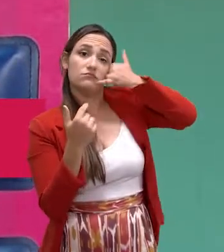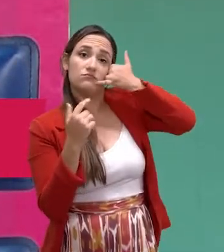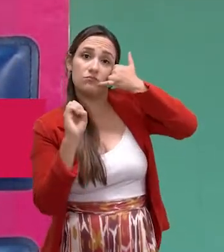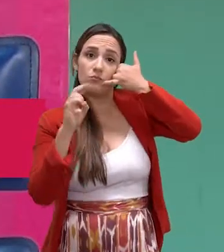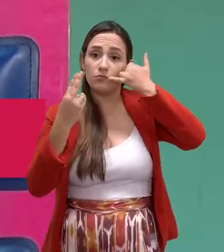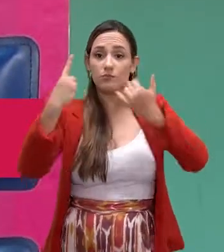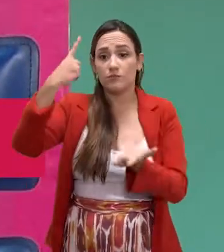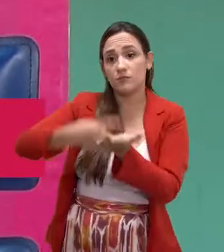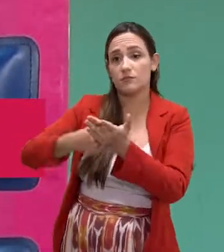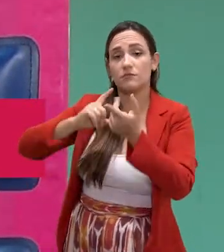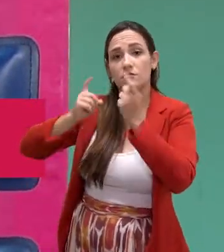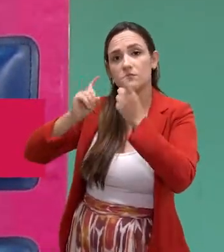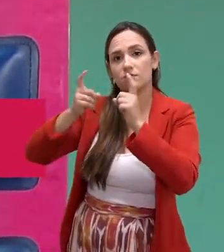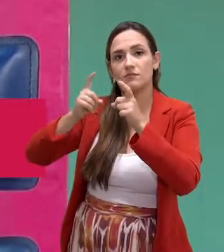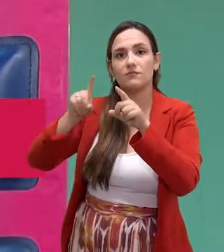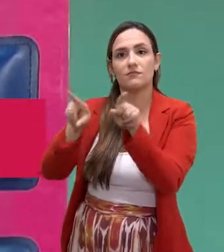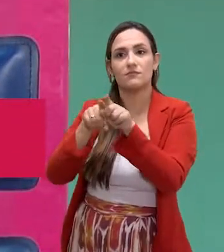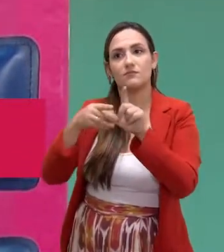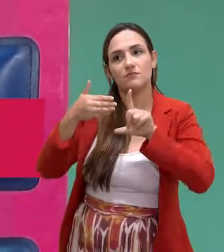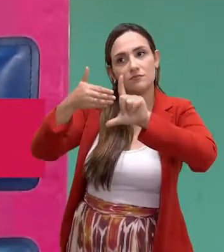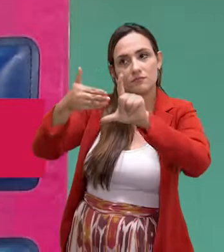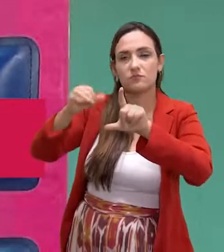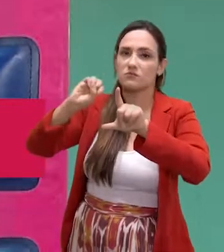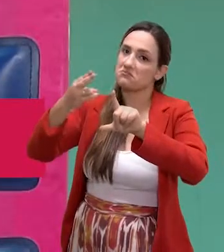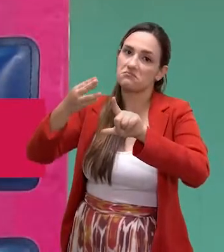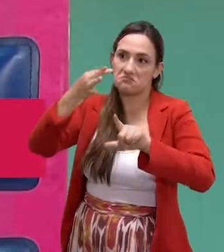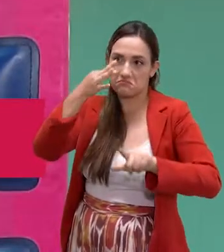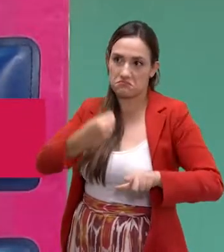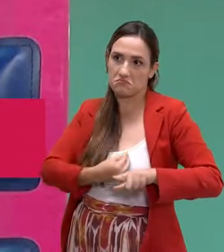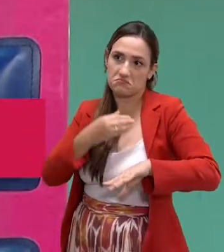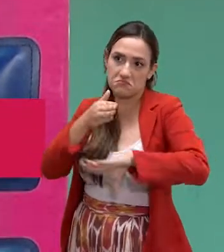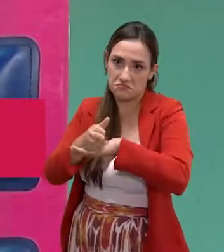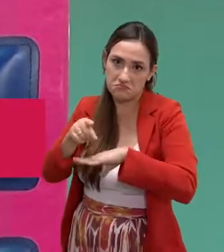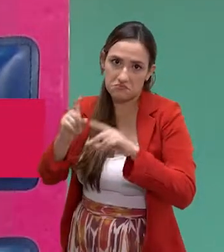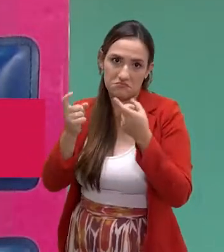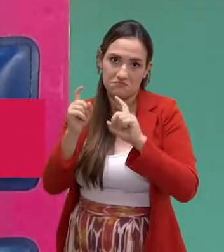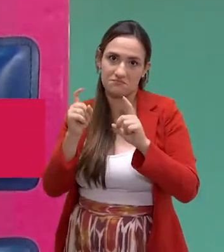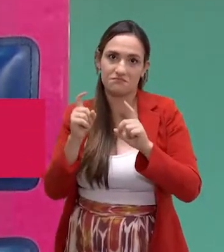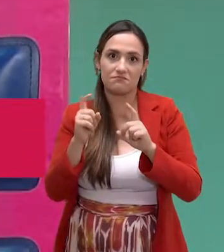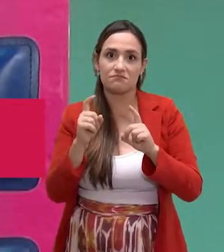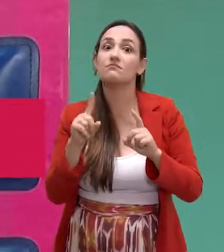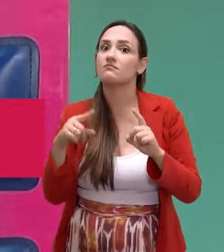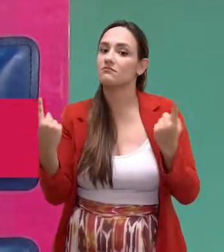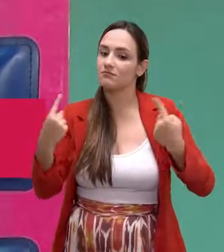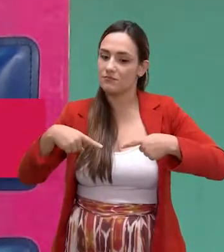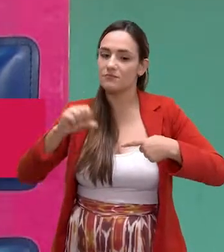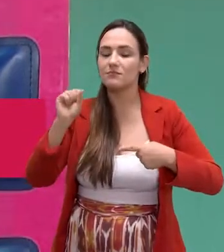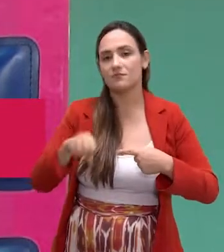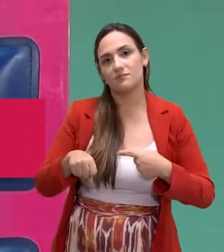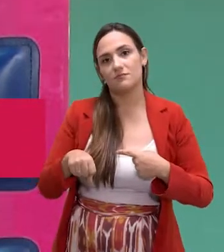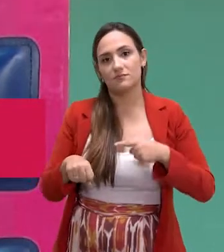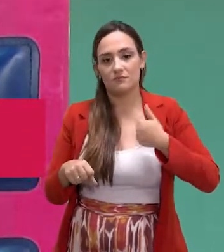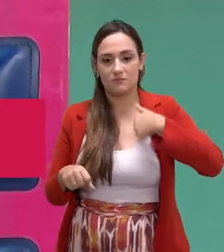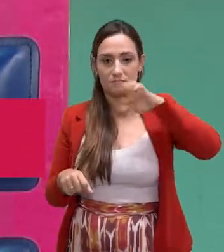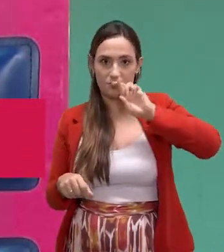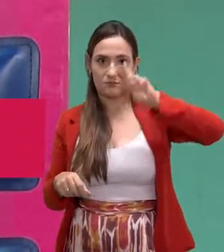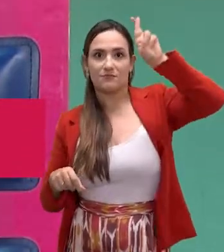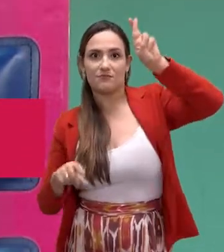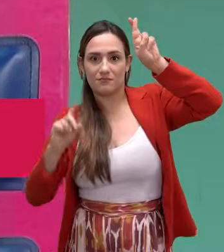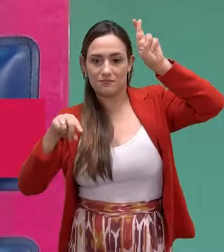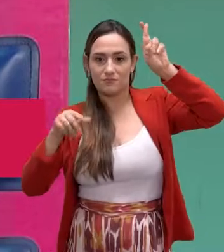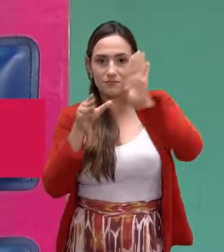reuniões virtuais, presenciais. Então, para mim foi um grande desafio estar à frente da consultoria